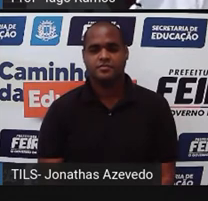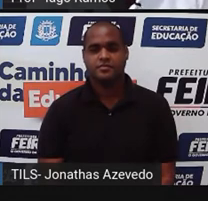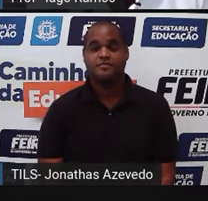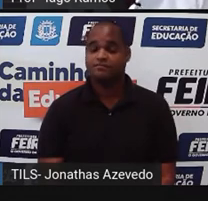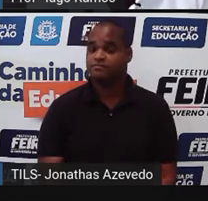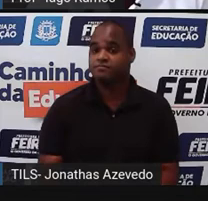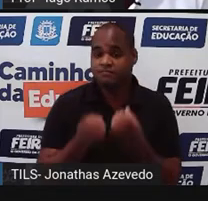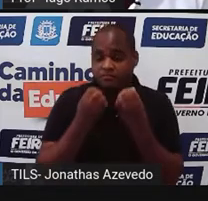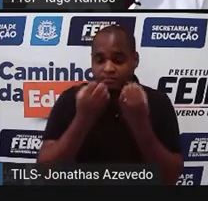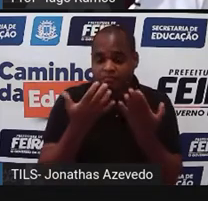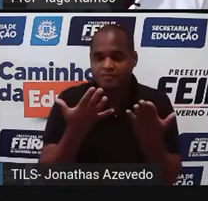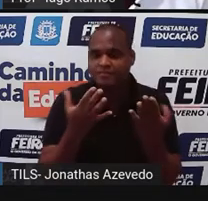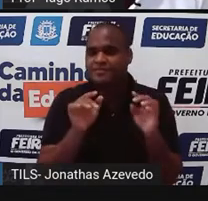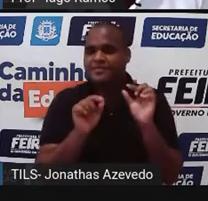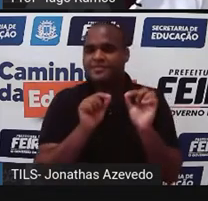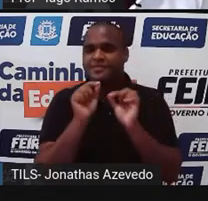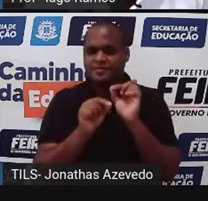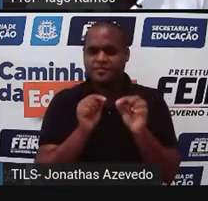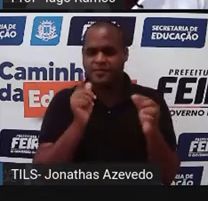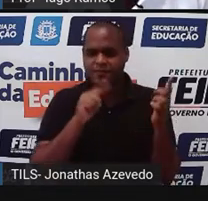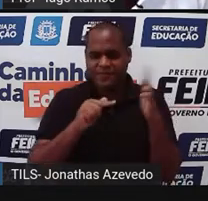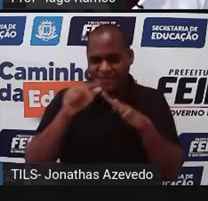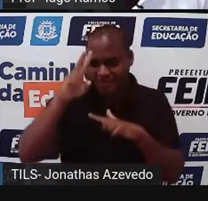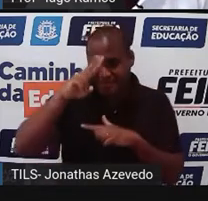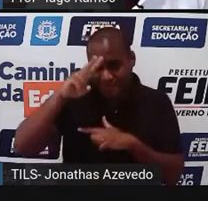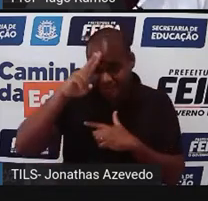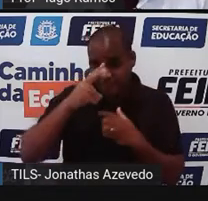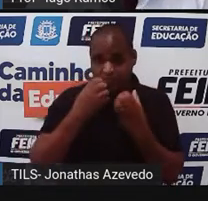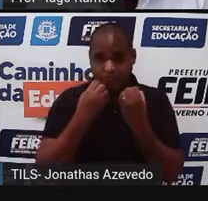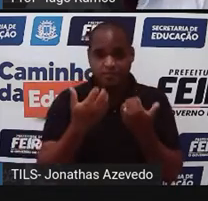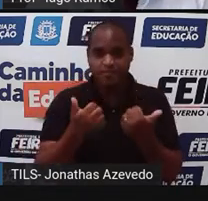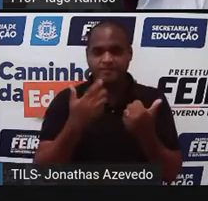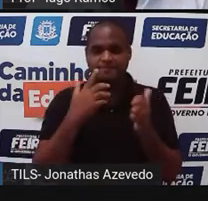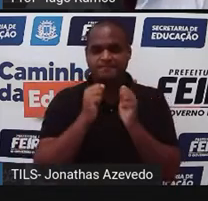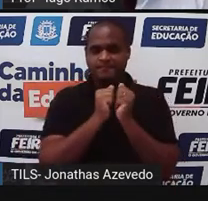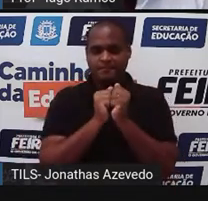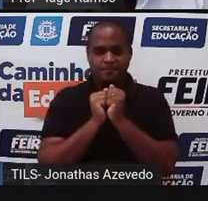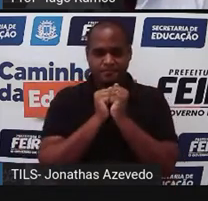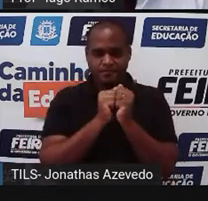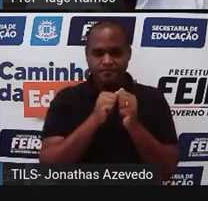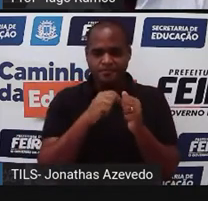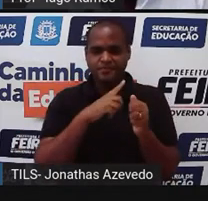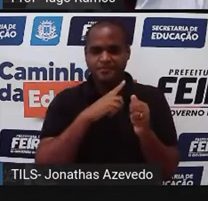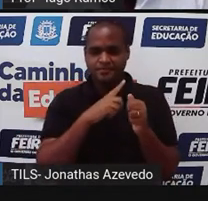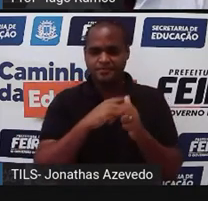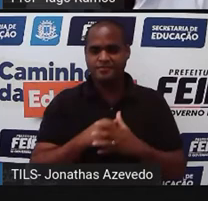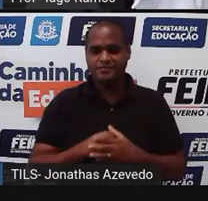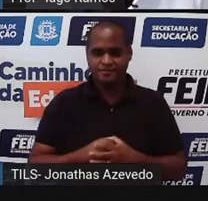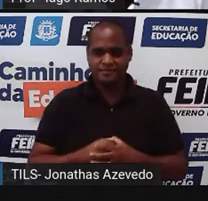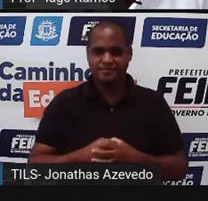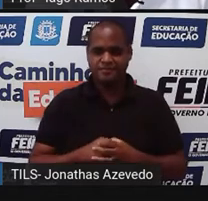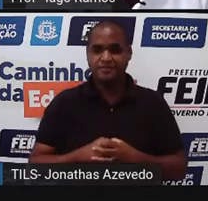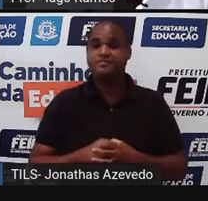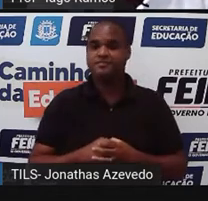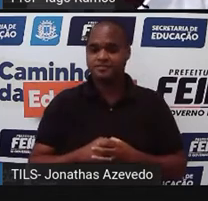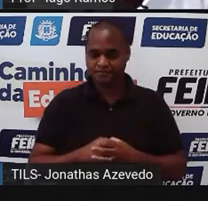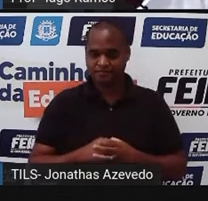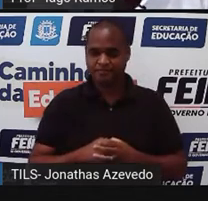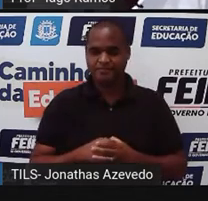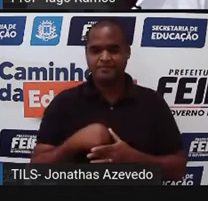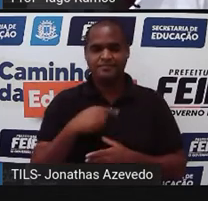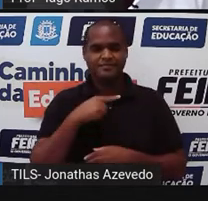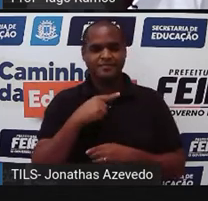é bom E aí Conseguiu lembrar então vamos juntos vem comigo aqui ó tá aqui